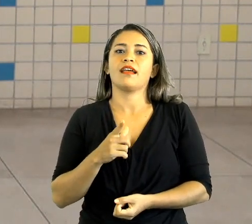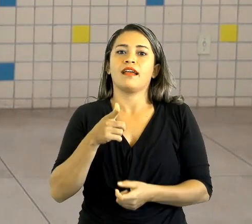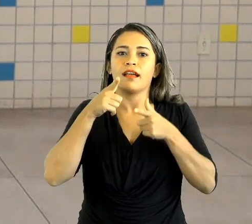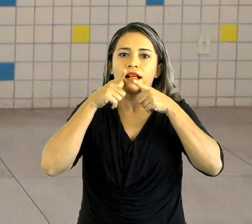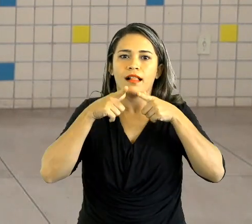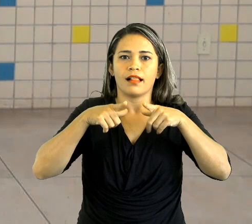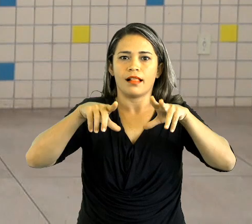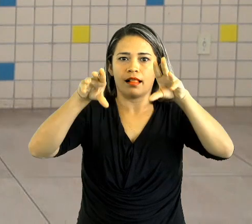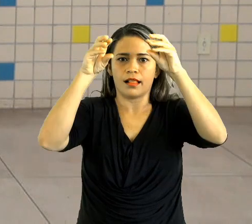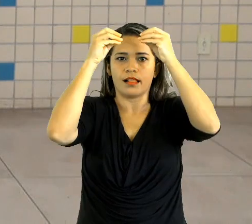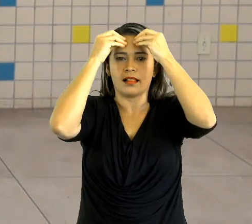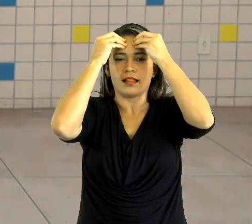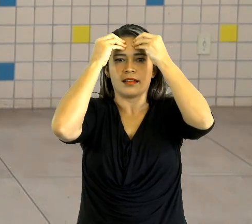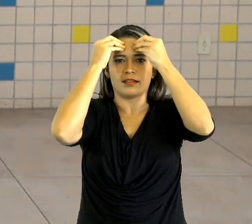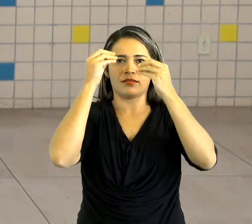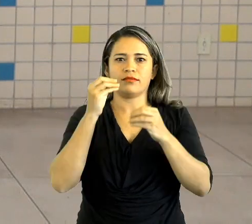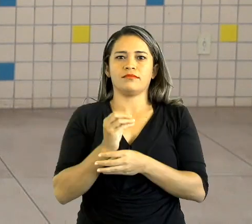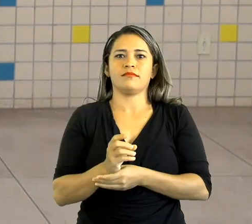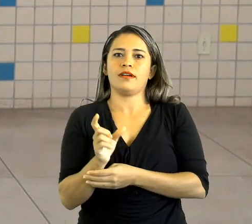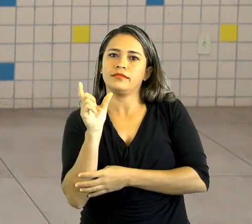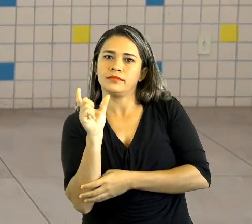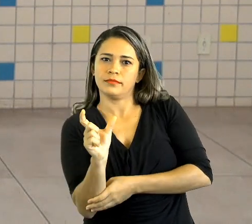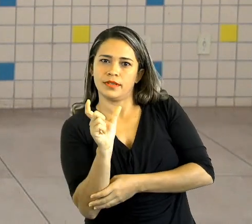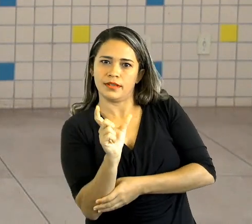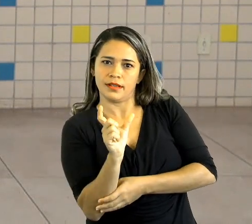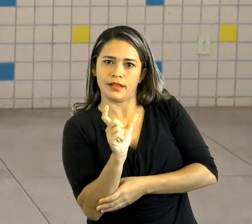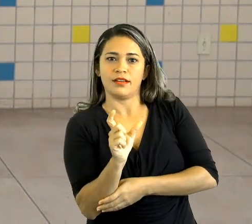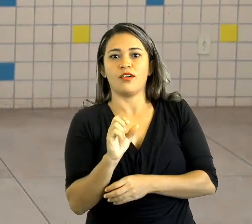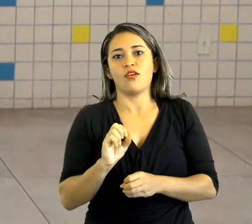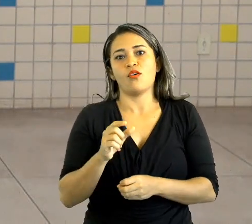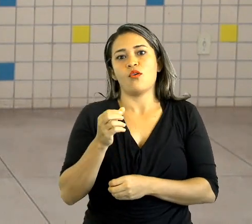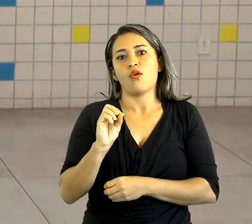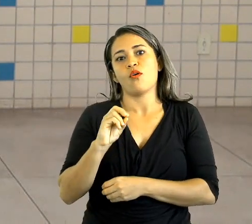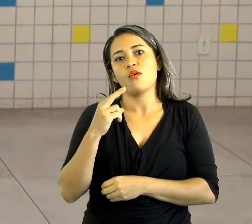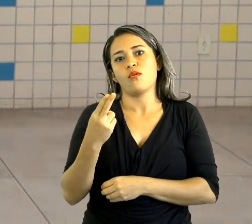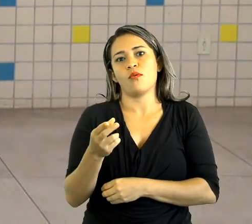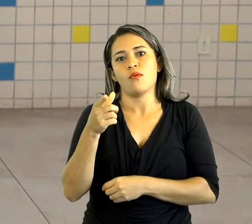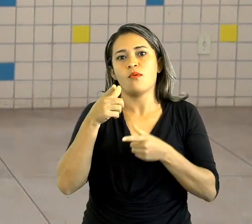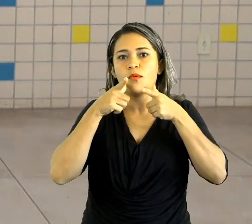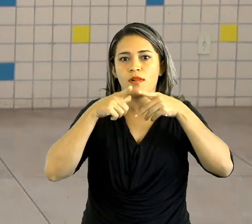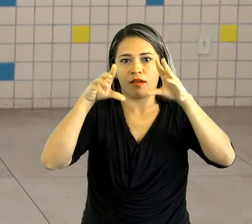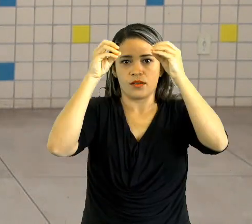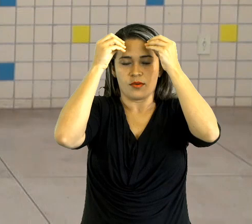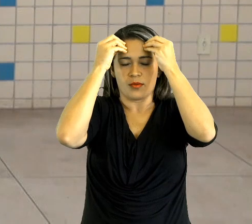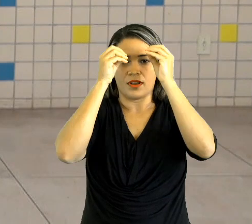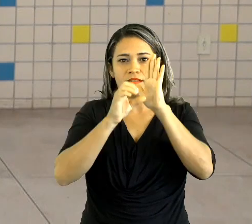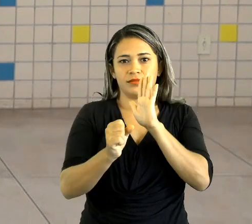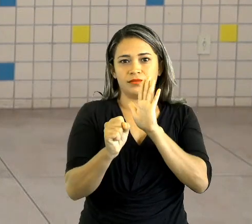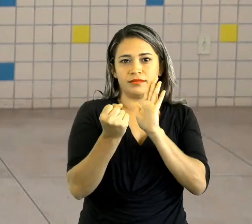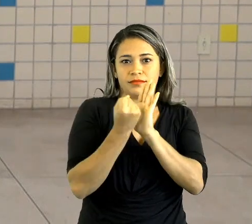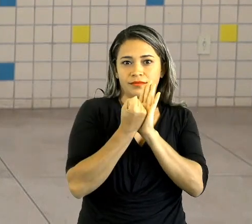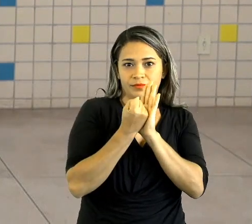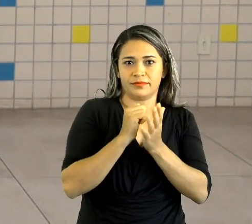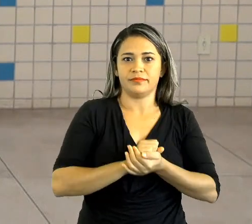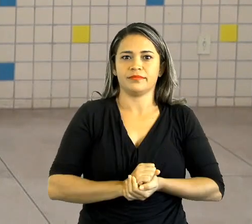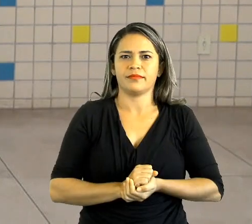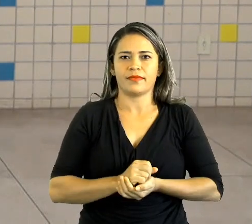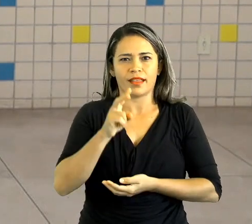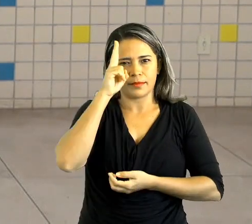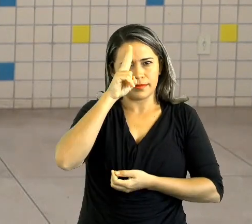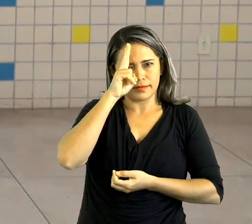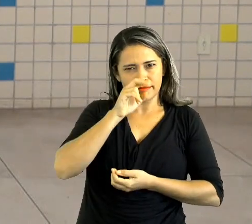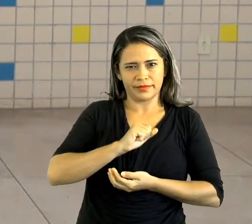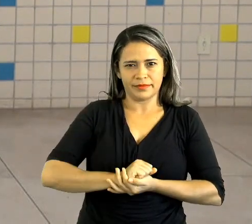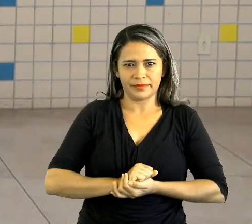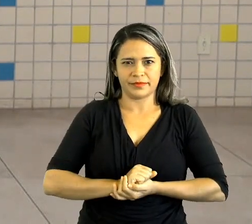verbal. Essa linguagem não verbal é o que destaca no poema visual. Lembraram? Então vamos lá? Hoje